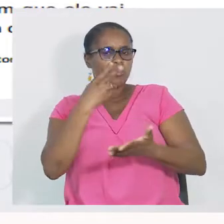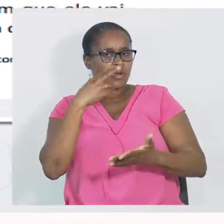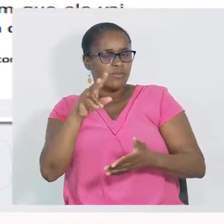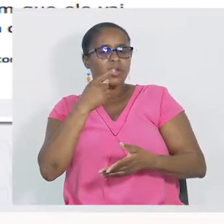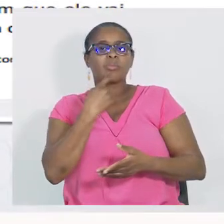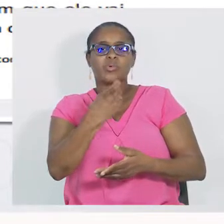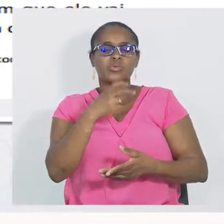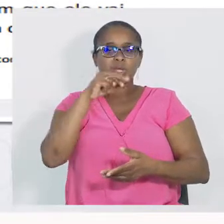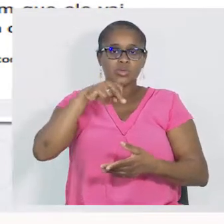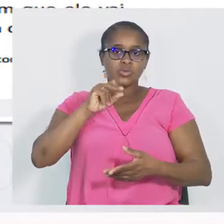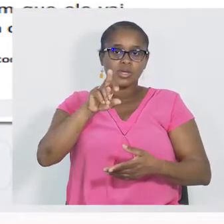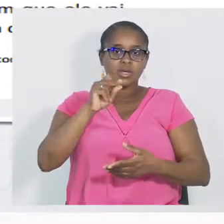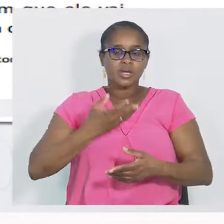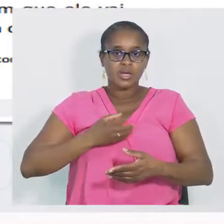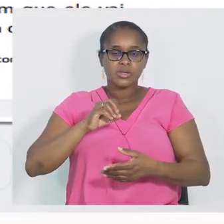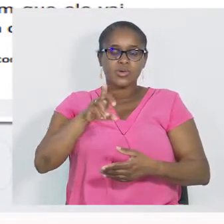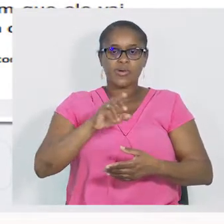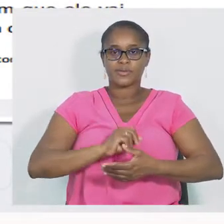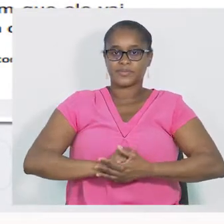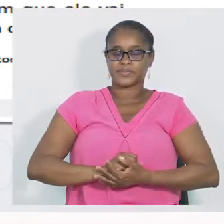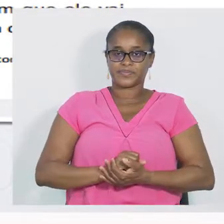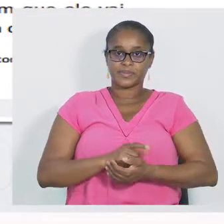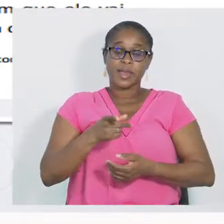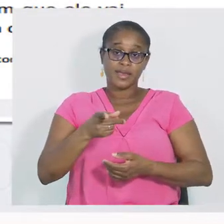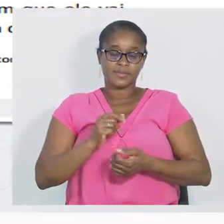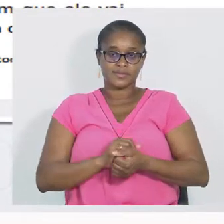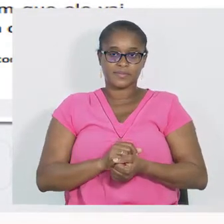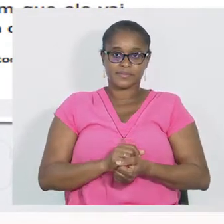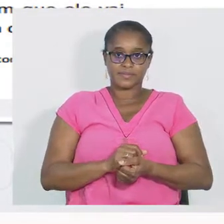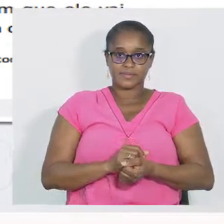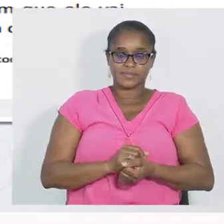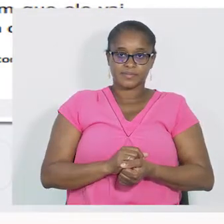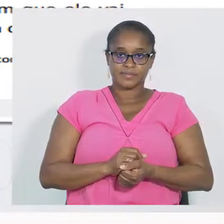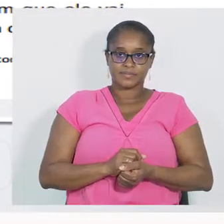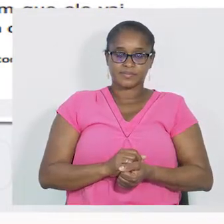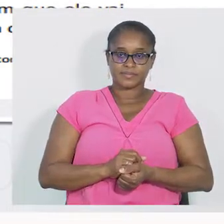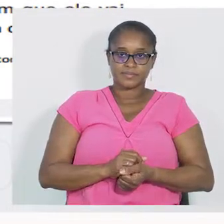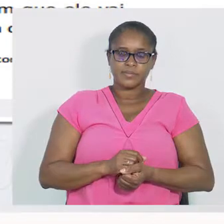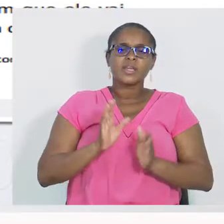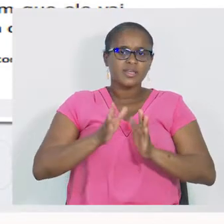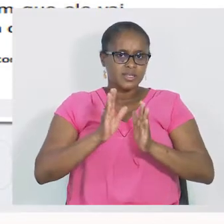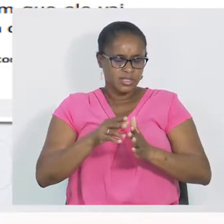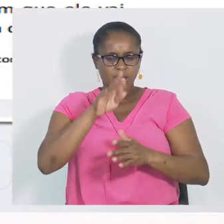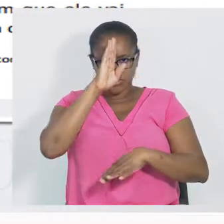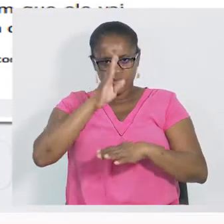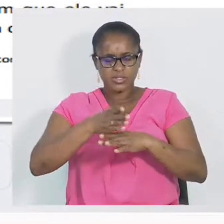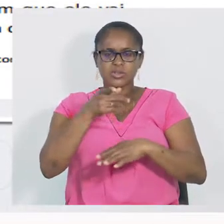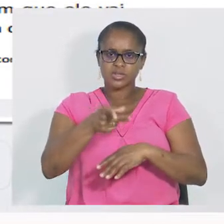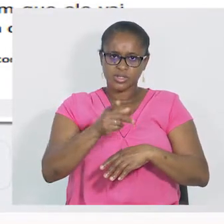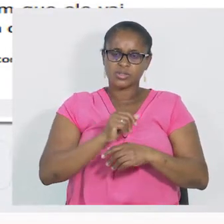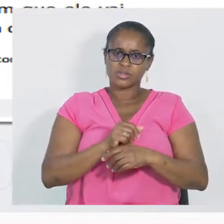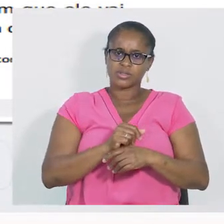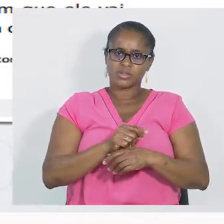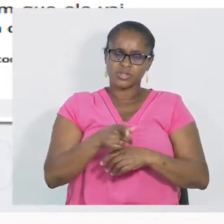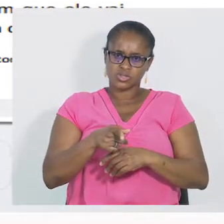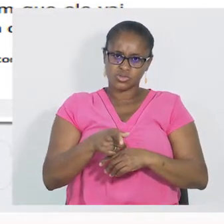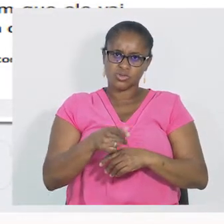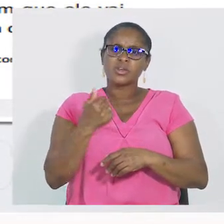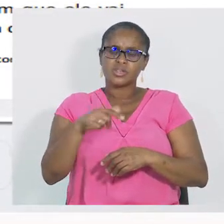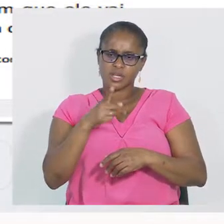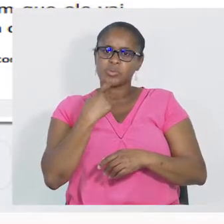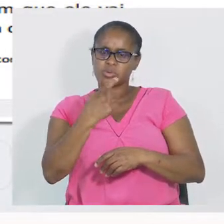na primeira pessoa. Vemos quem é ele. Esse eu que está lá é a pessoa que está